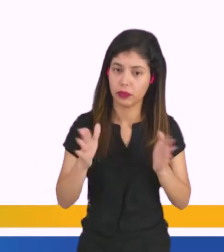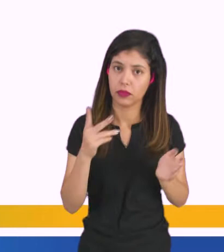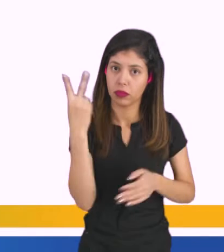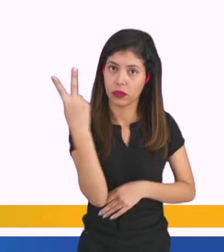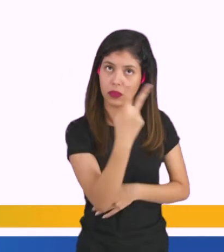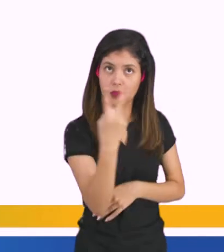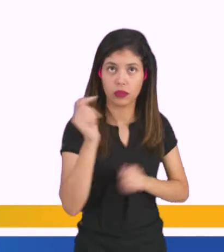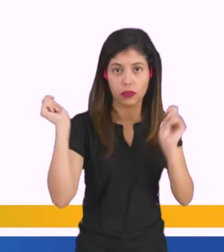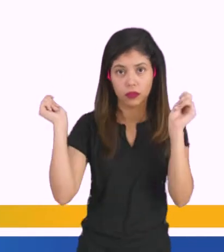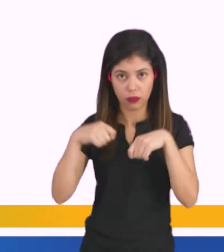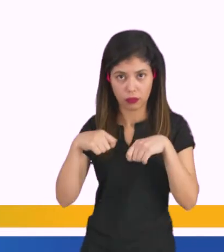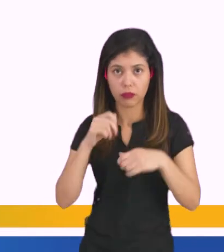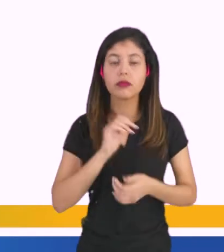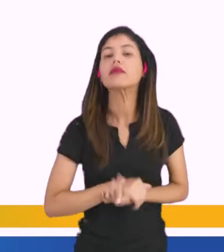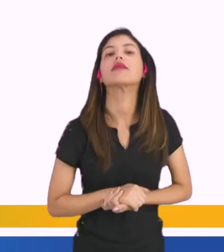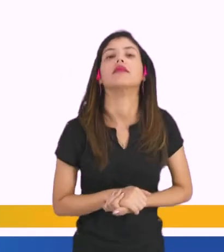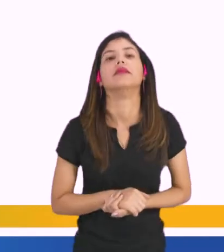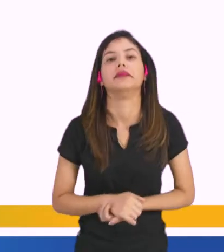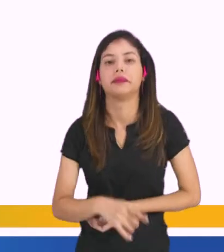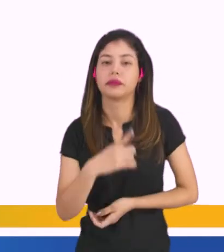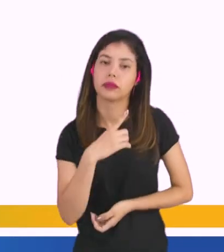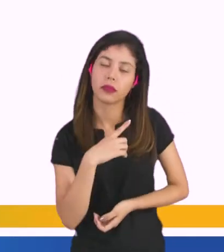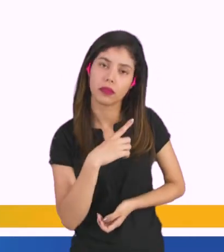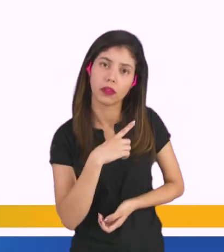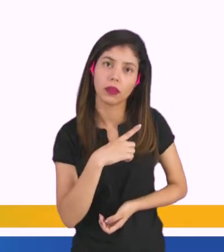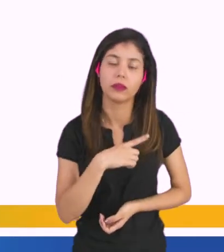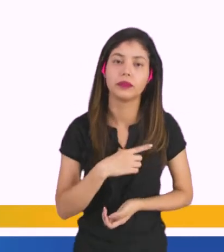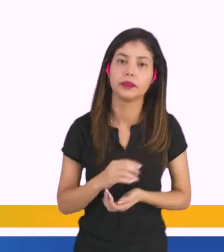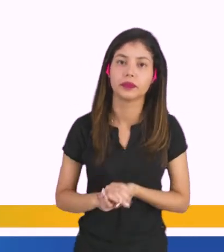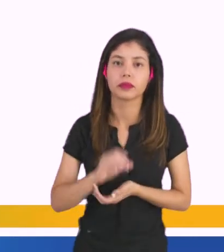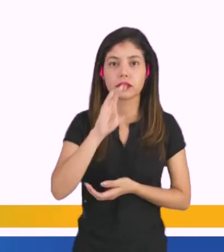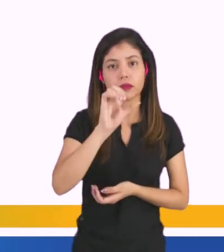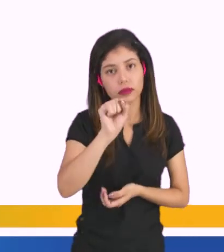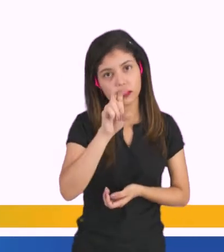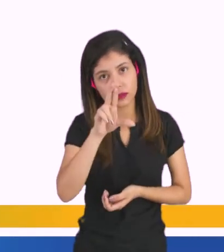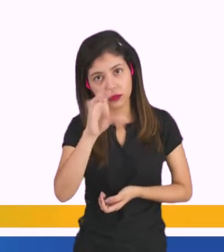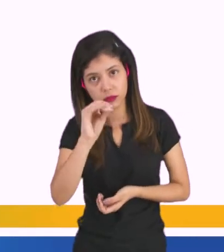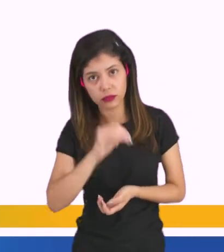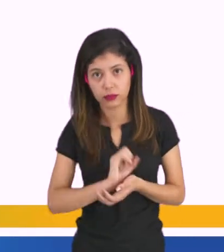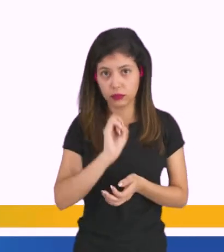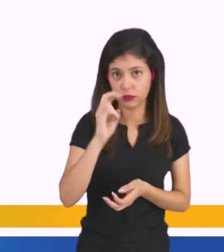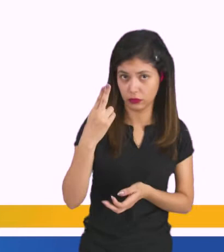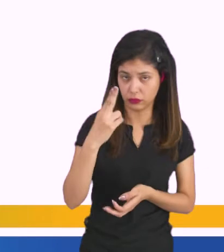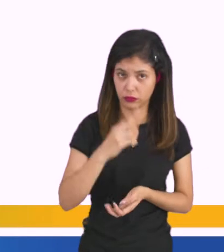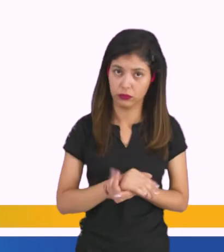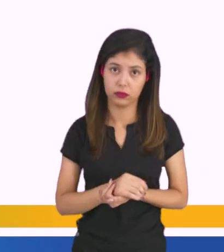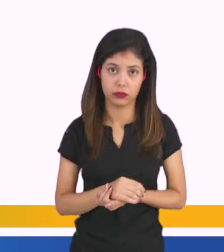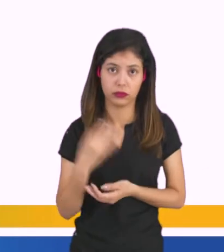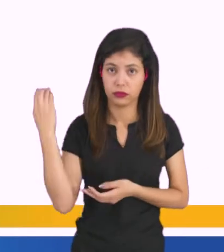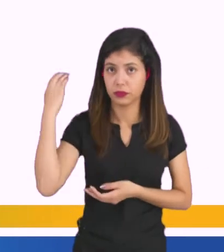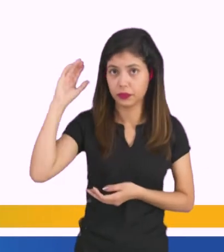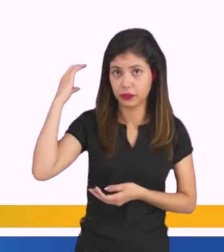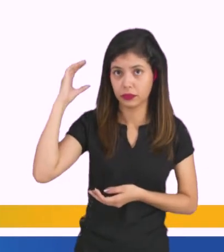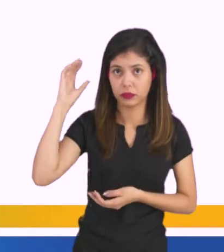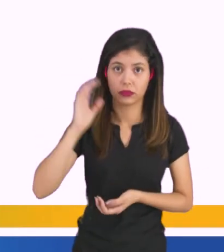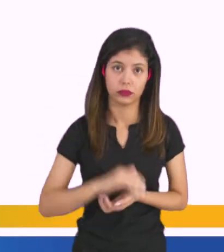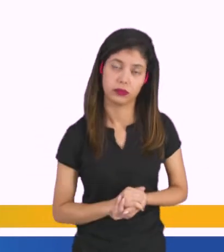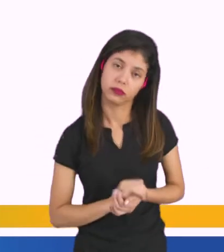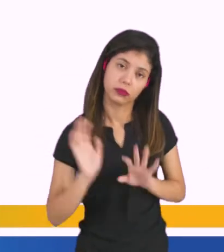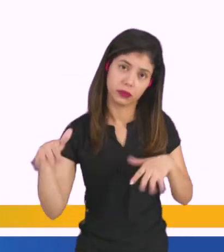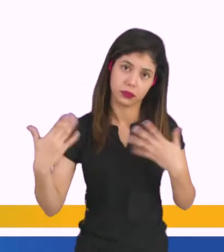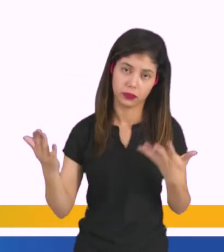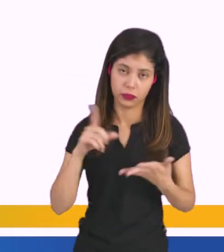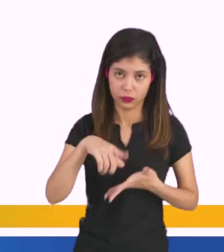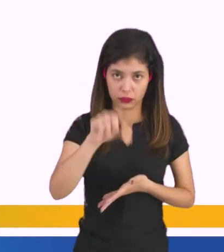2 possibilidades de eu tomar suco ou refrigerante. De igual maneira, acontece se